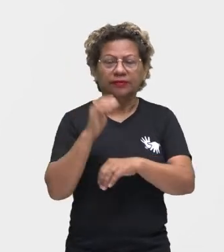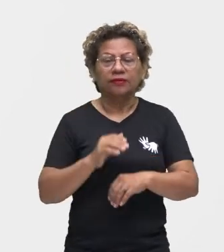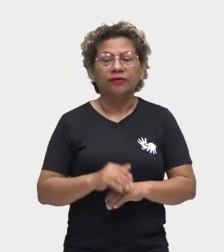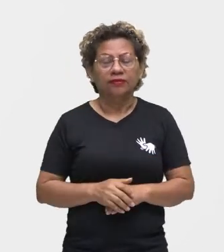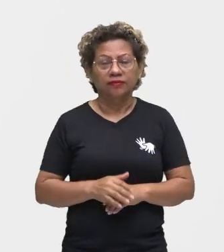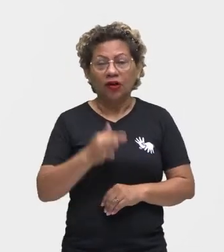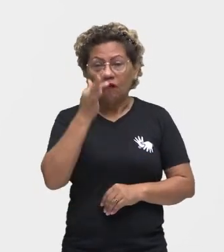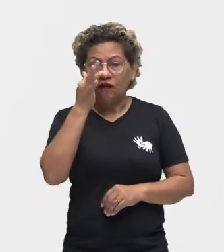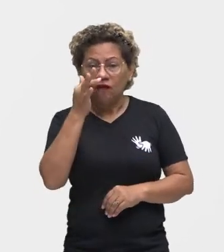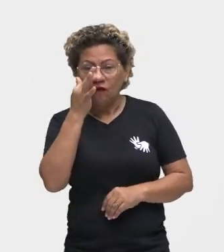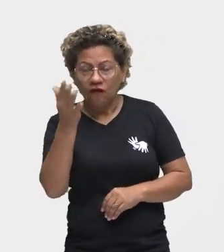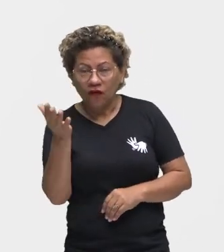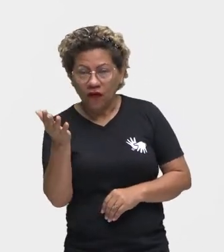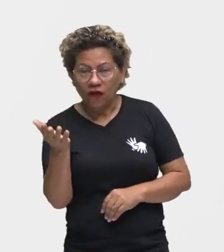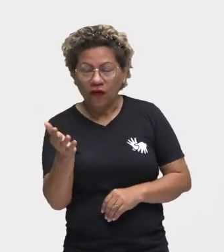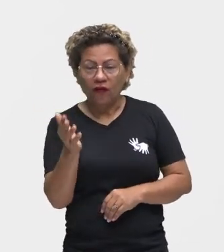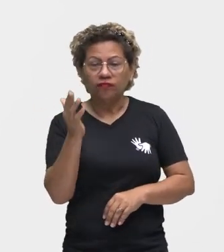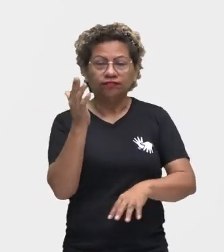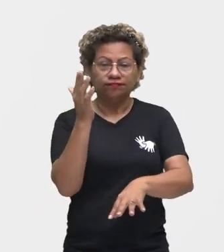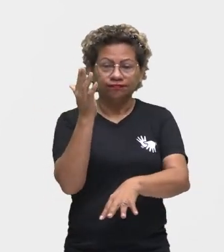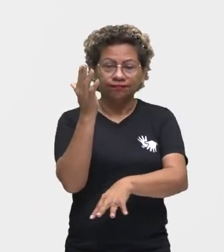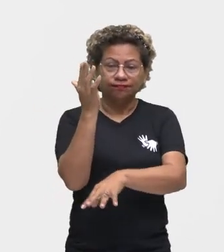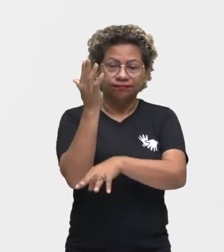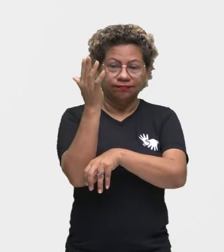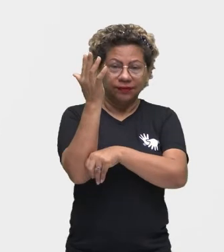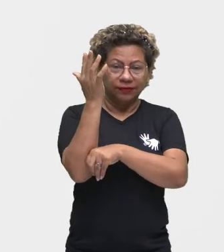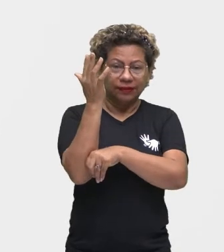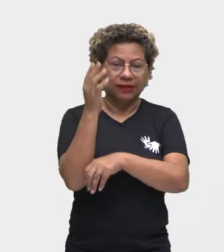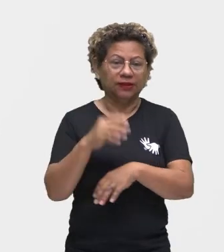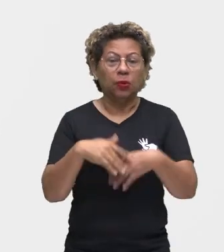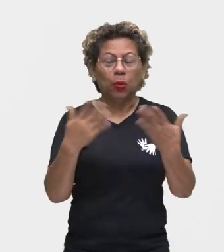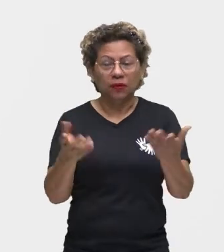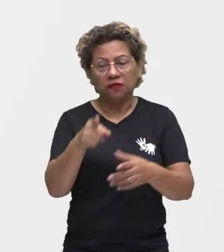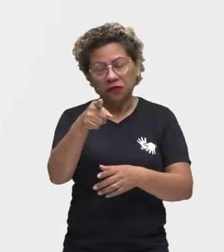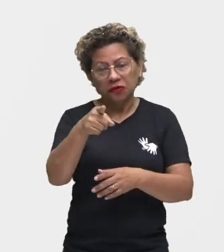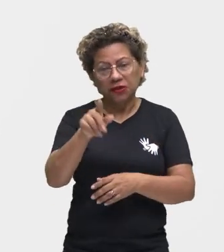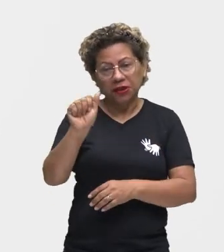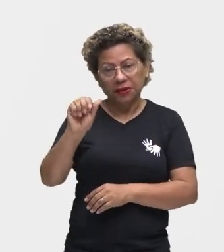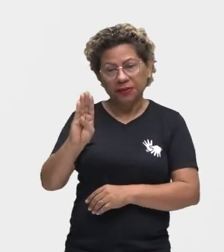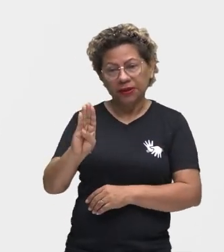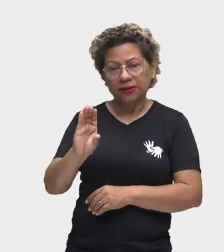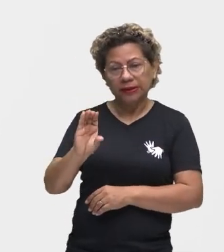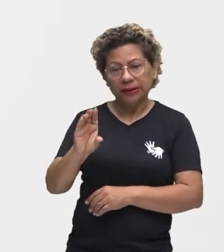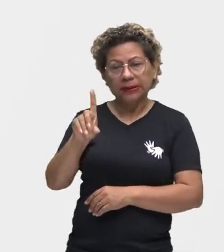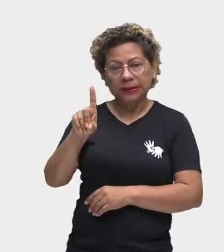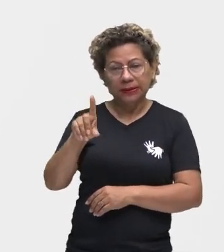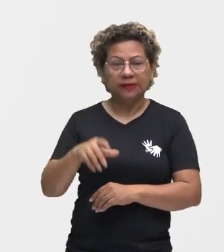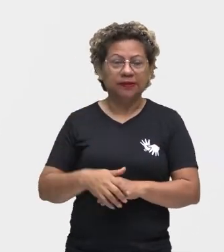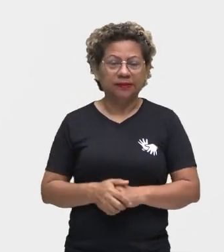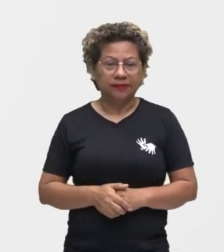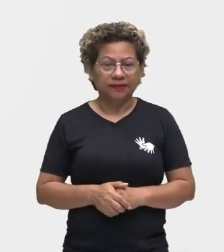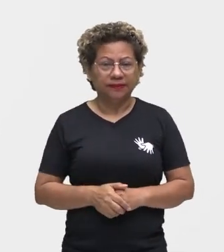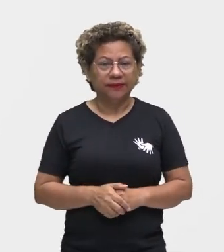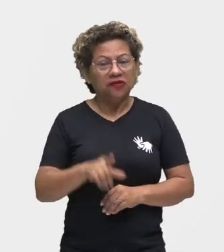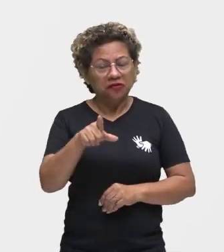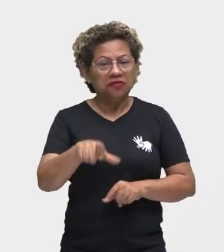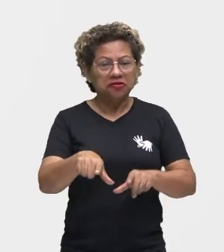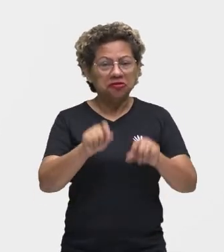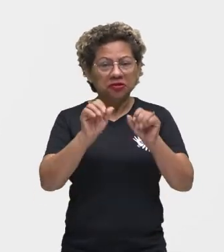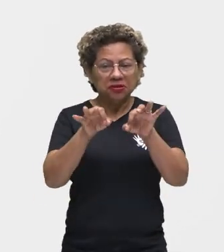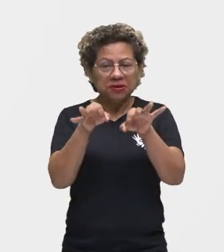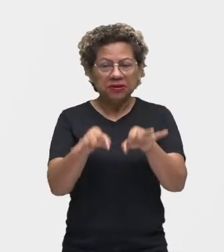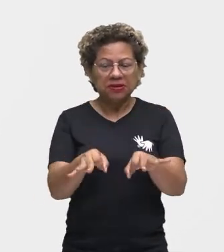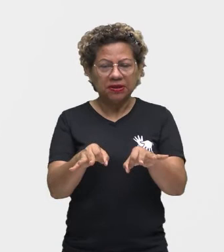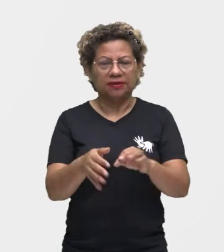D. Raiz. A gente já sabe que as briófitas são consideradas as primeiras plantas que começaram a ocupar